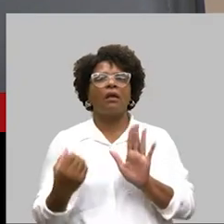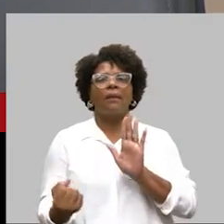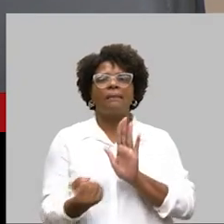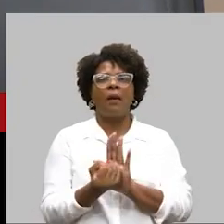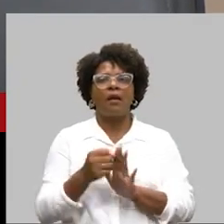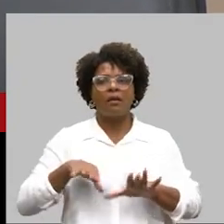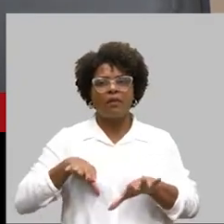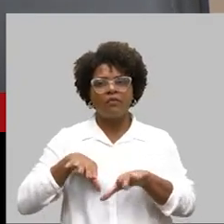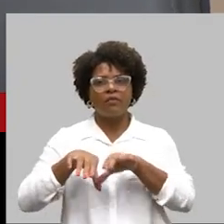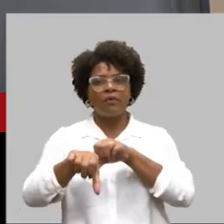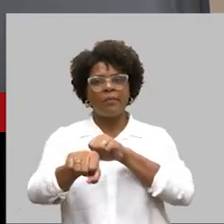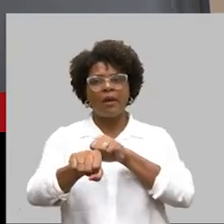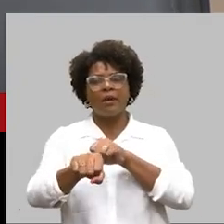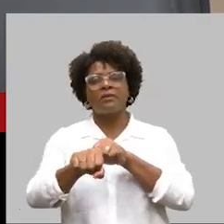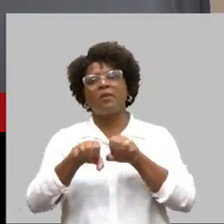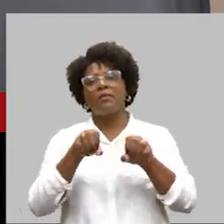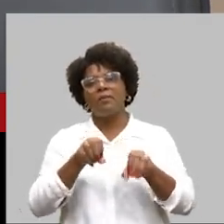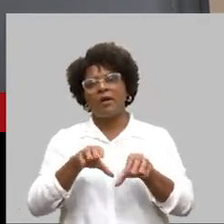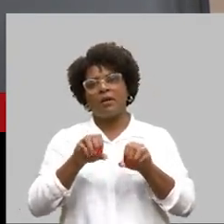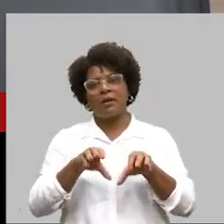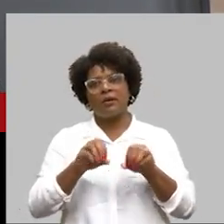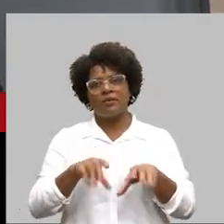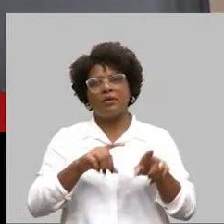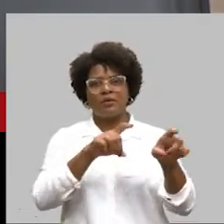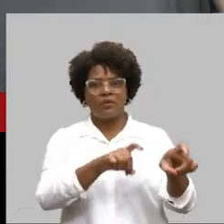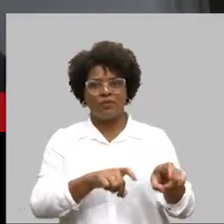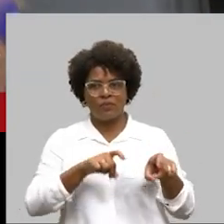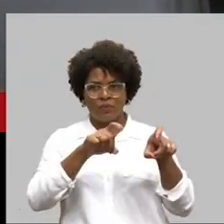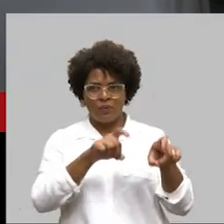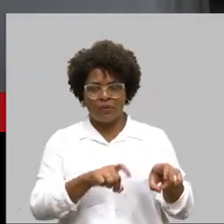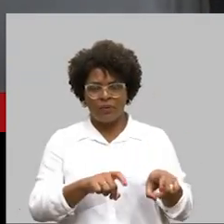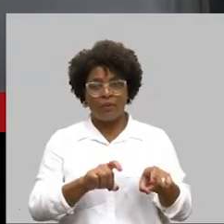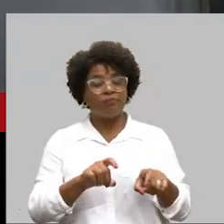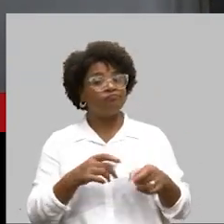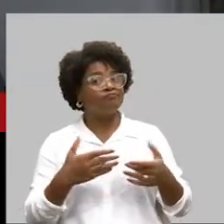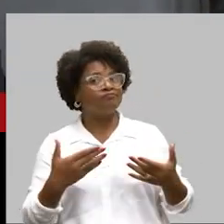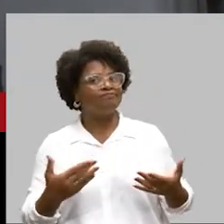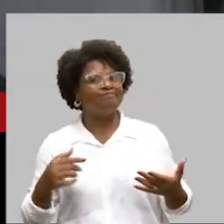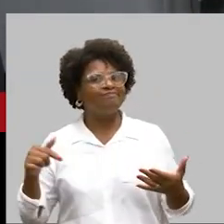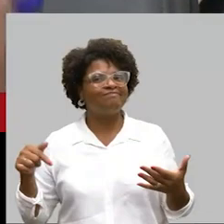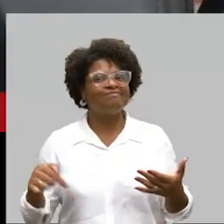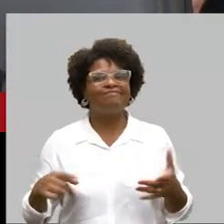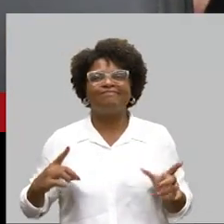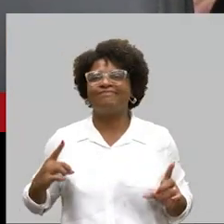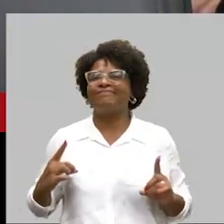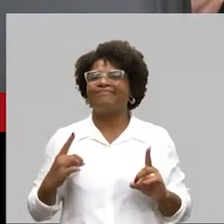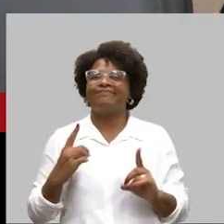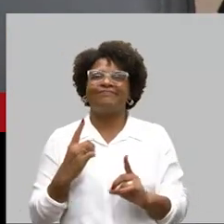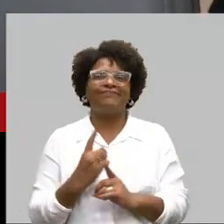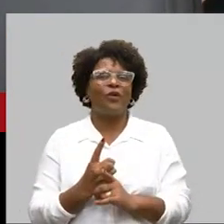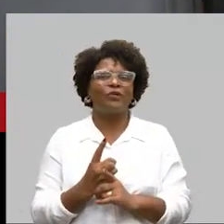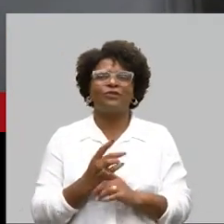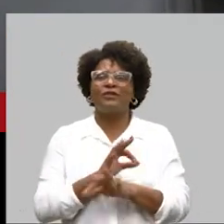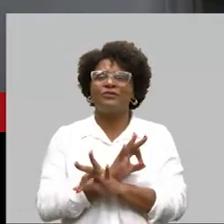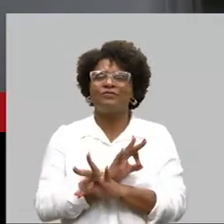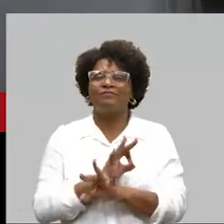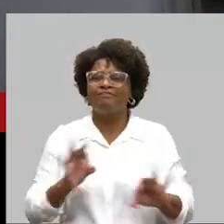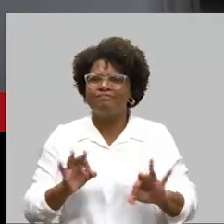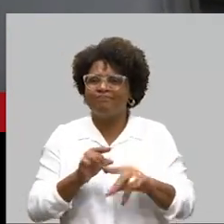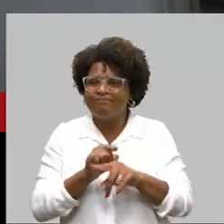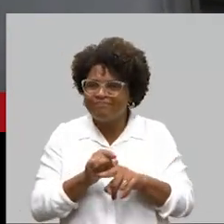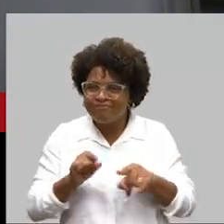formação para educação no campo então que este encontro seja exitoso é isso que eu